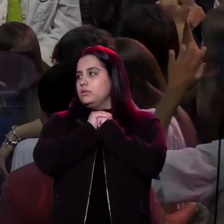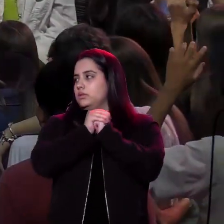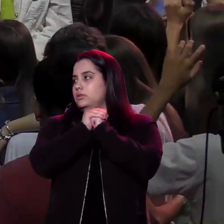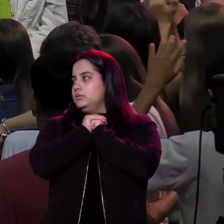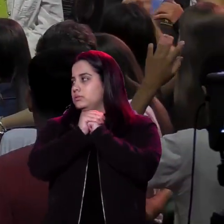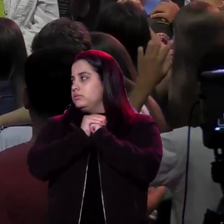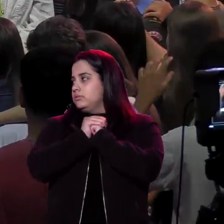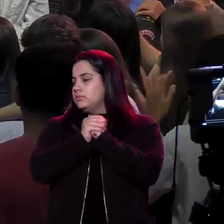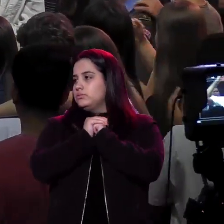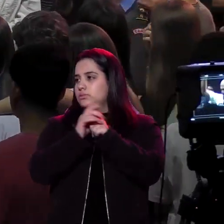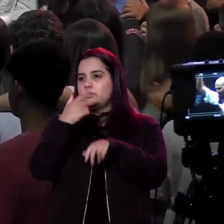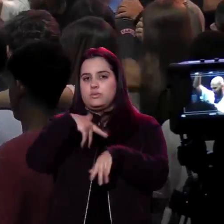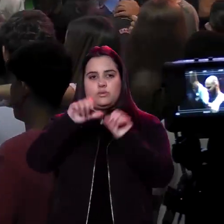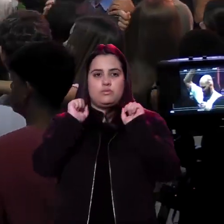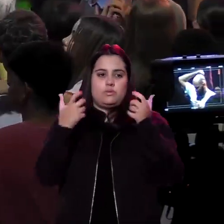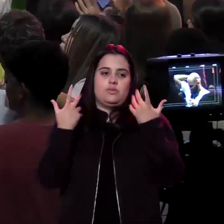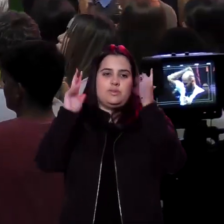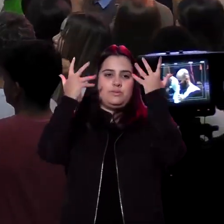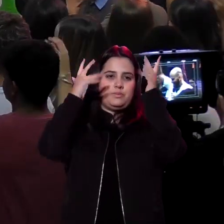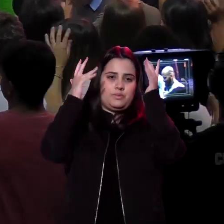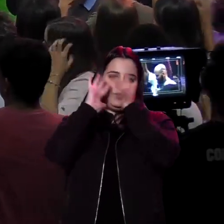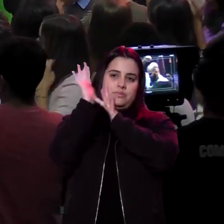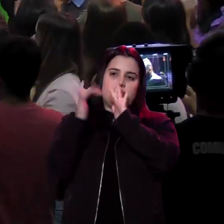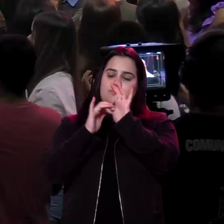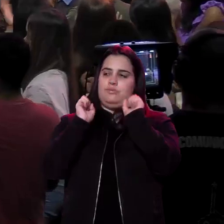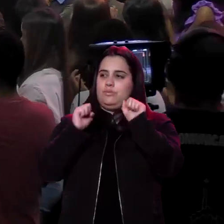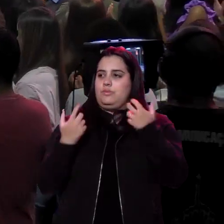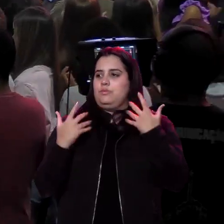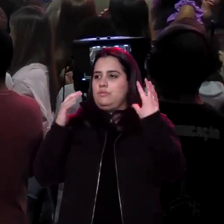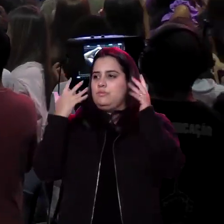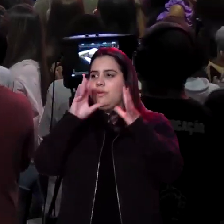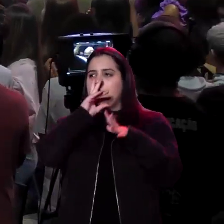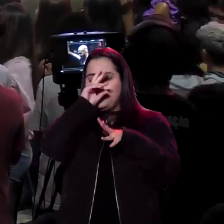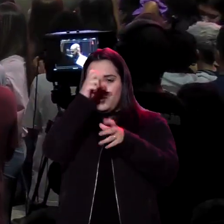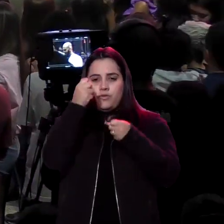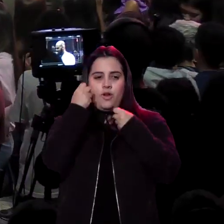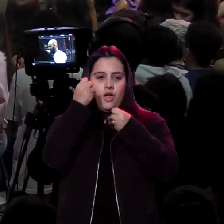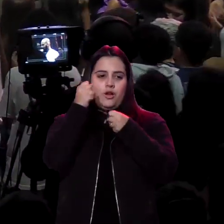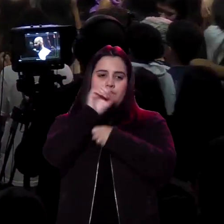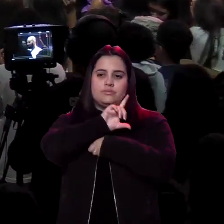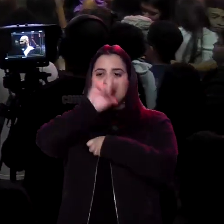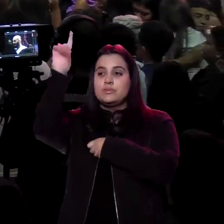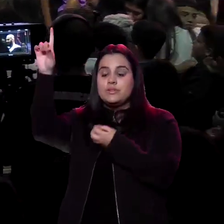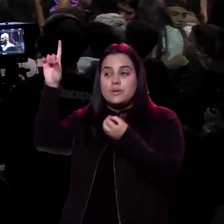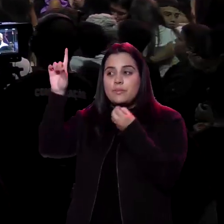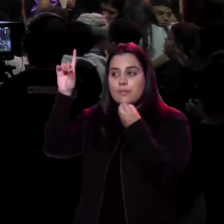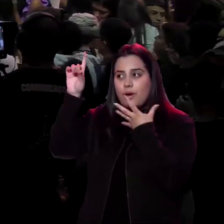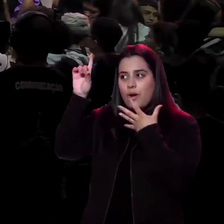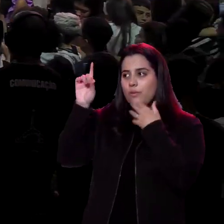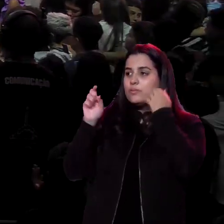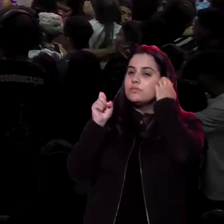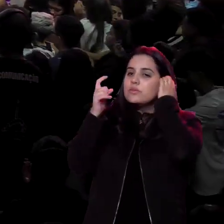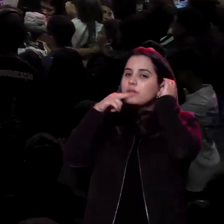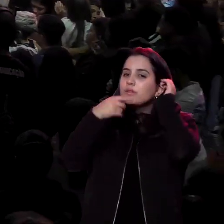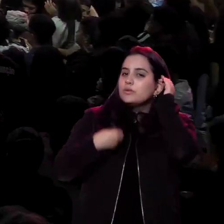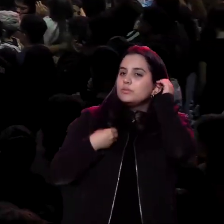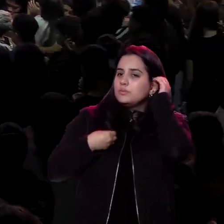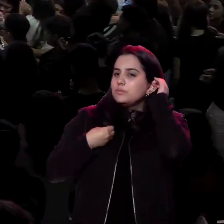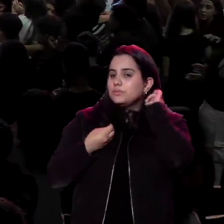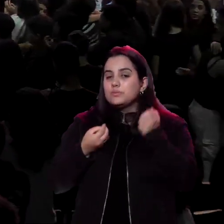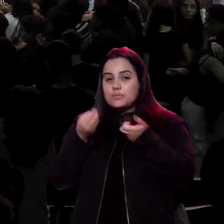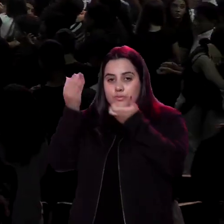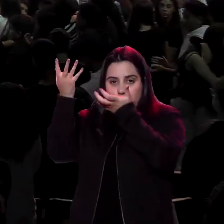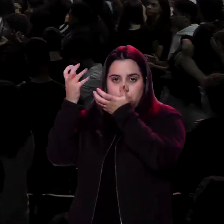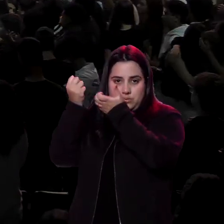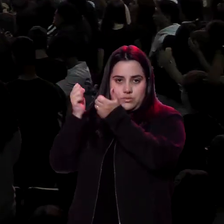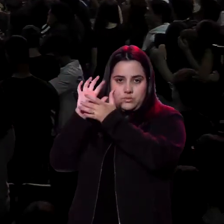Amém e amém. Você pode aplaudir o Senhor bem alto, bem forte. Deus é bom. Se você entregou a sua vida para Jesus, pode